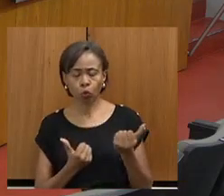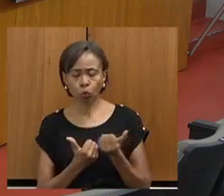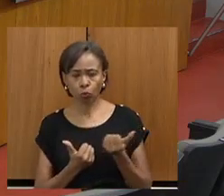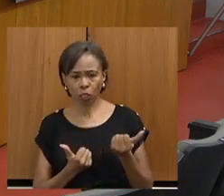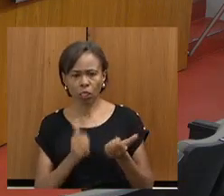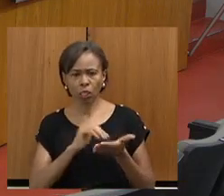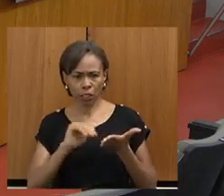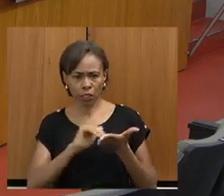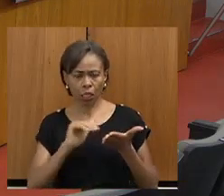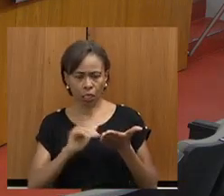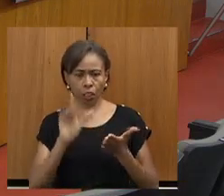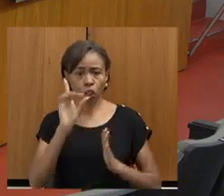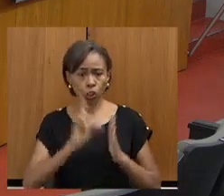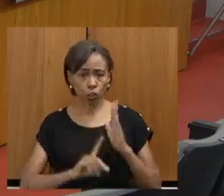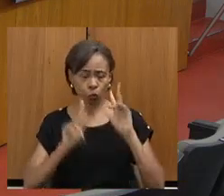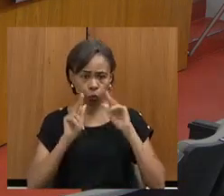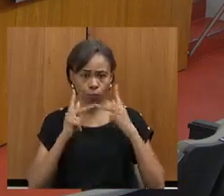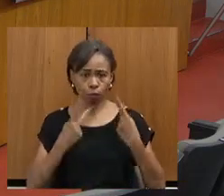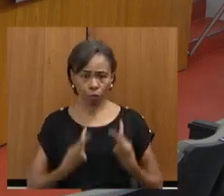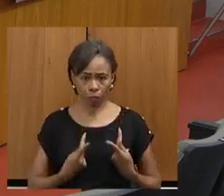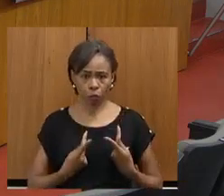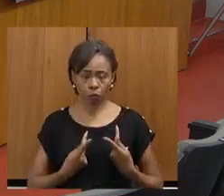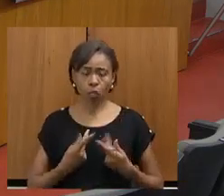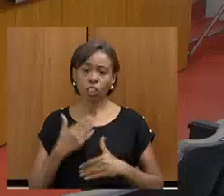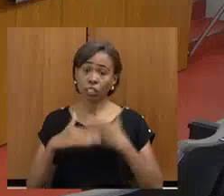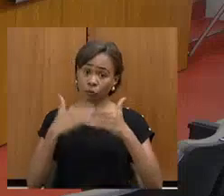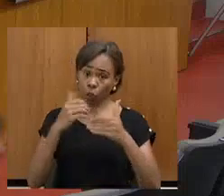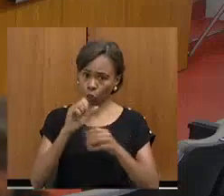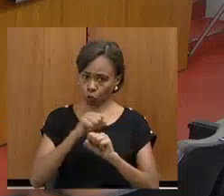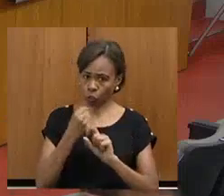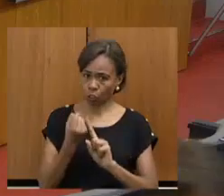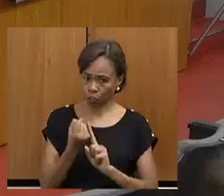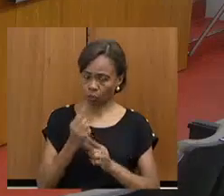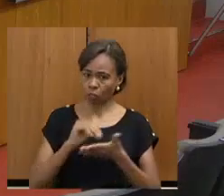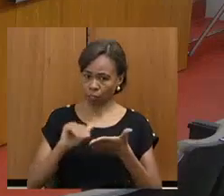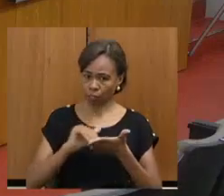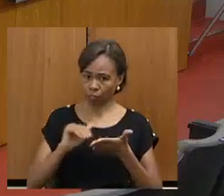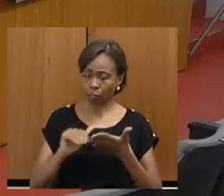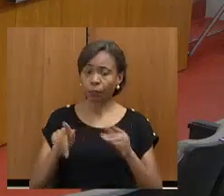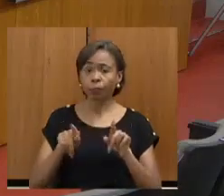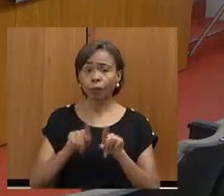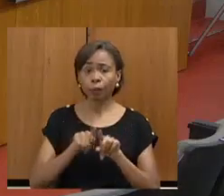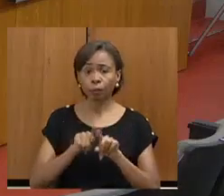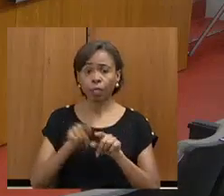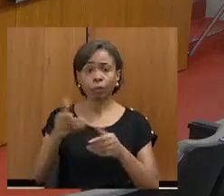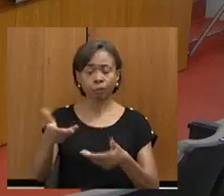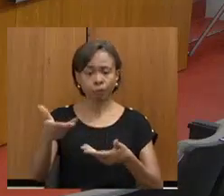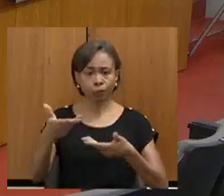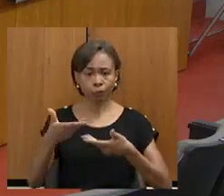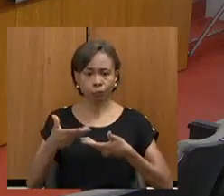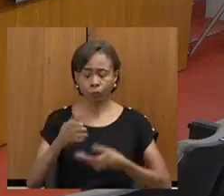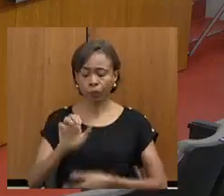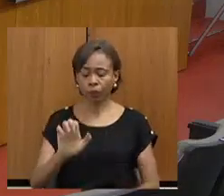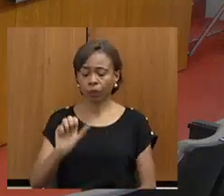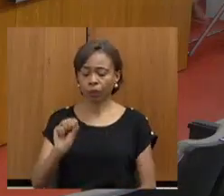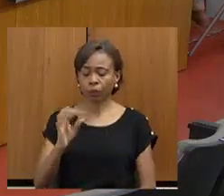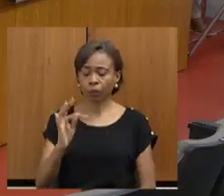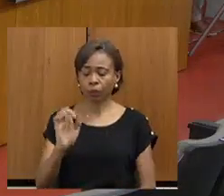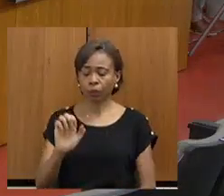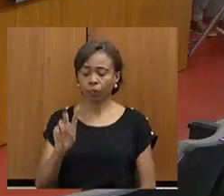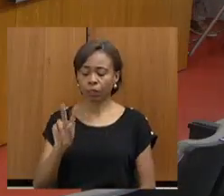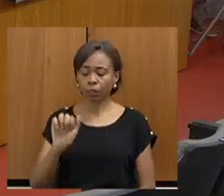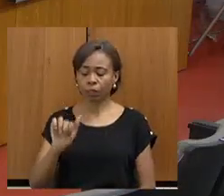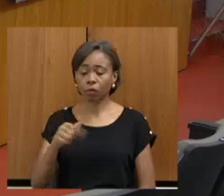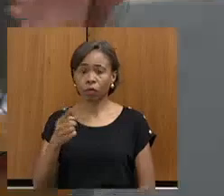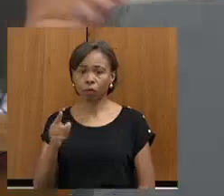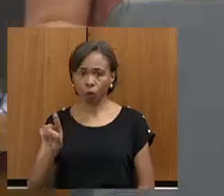Humanos da Secretaria de Estado de Desenvolvimento Social. Convidar também para compor a mesa conosco o senhor Estevam Machado de Assis,